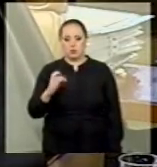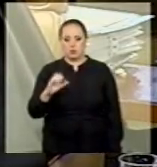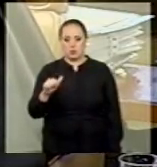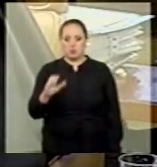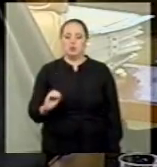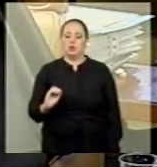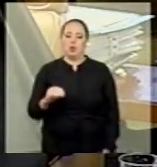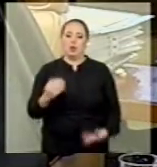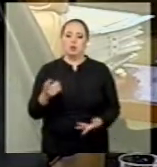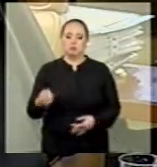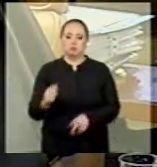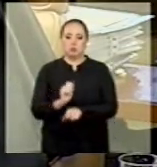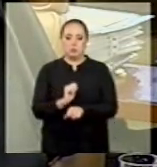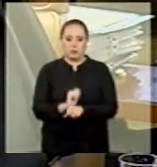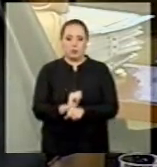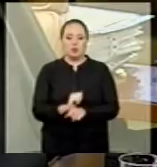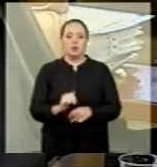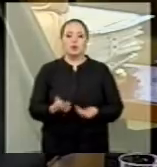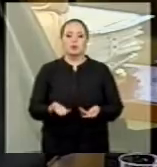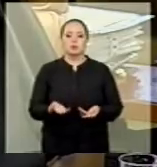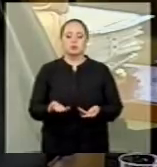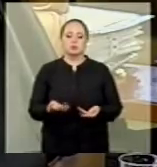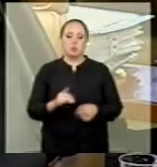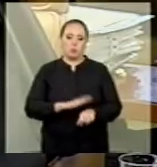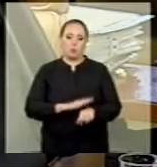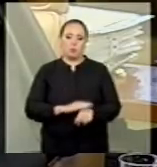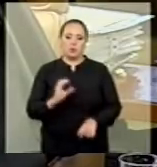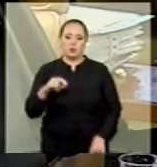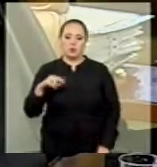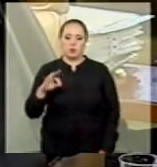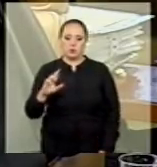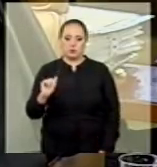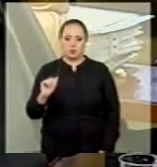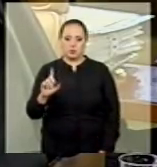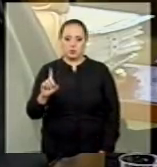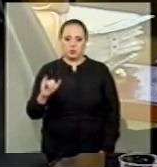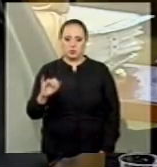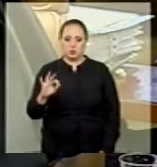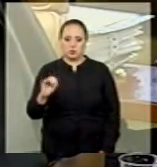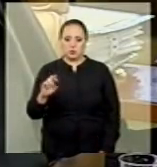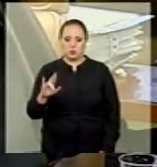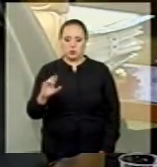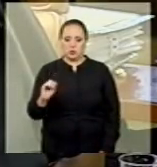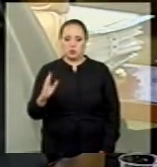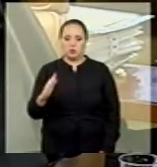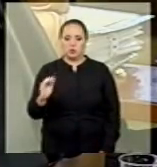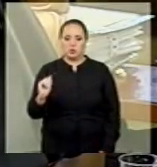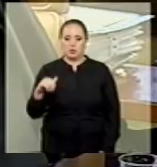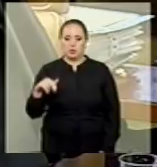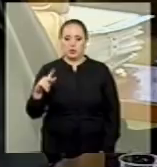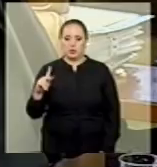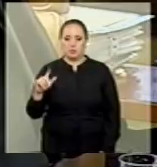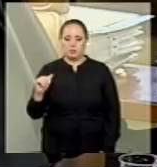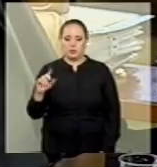está agora no contraditório e na ampla defesa. Sexta ação,